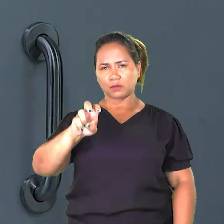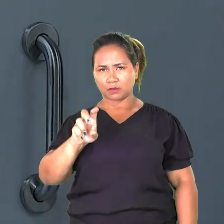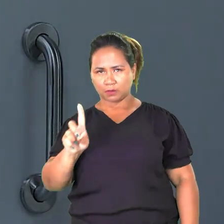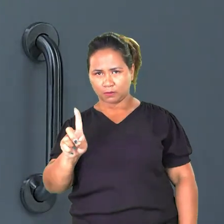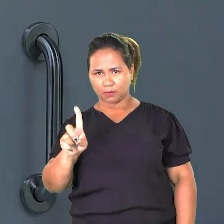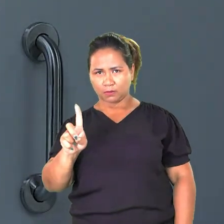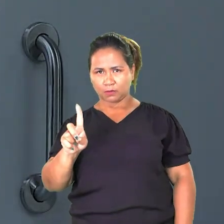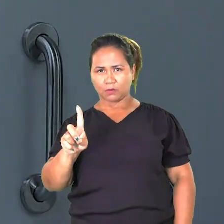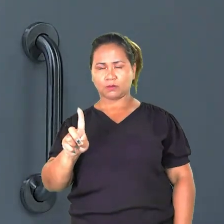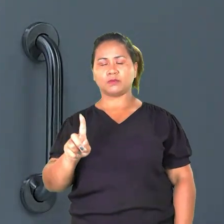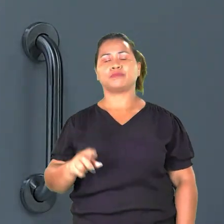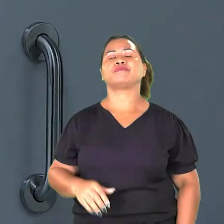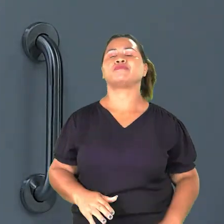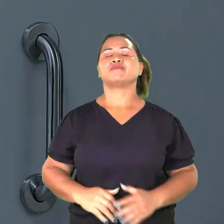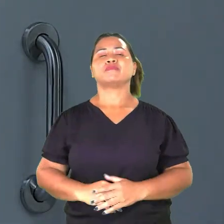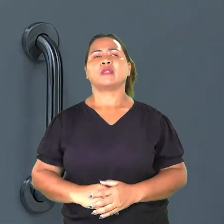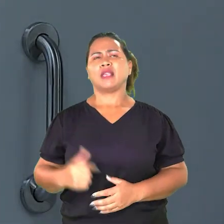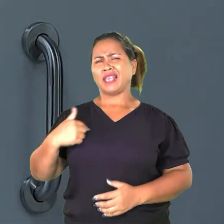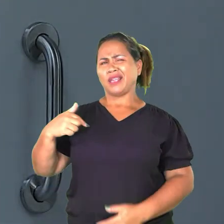soneto.